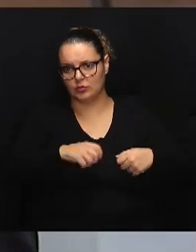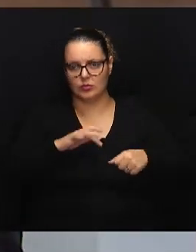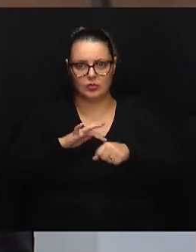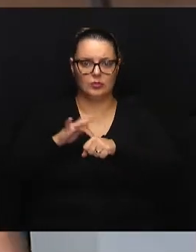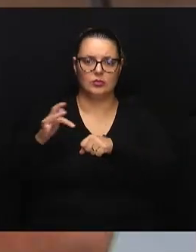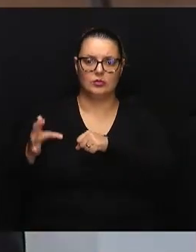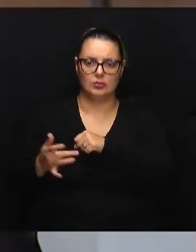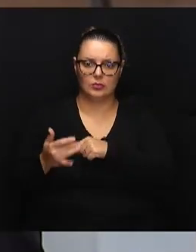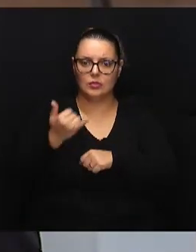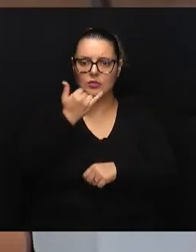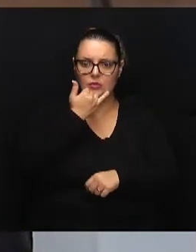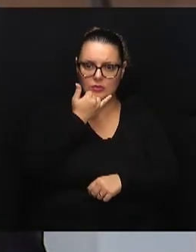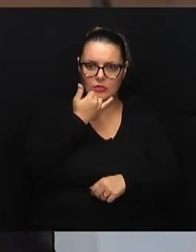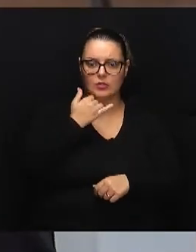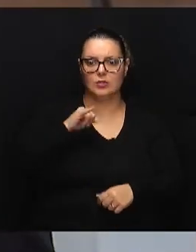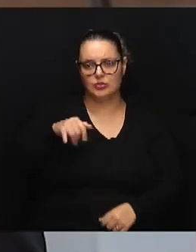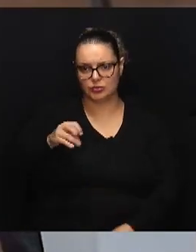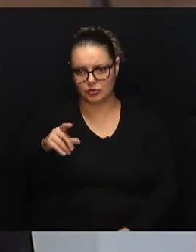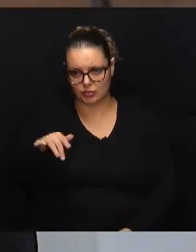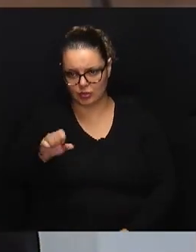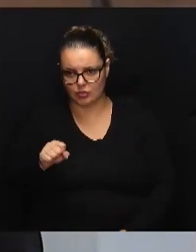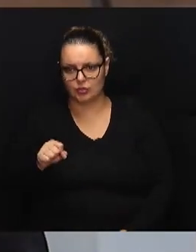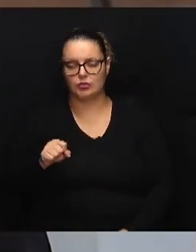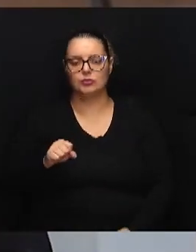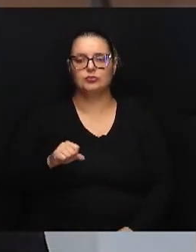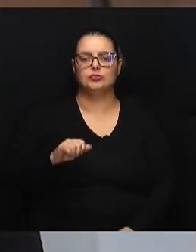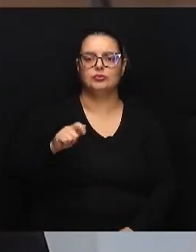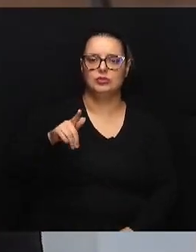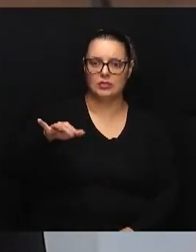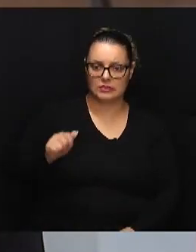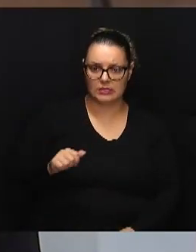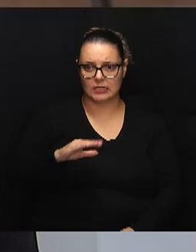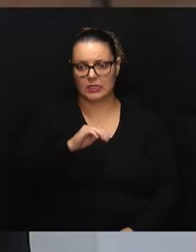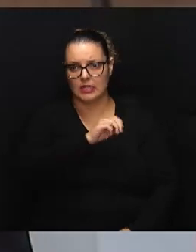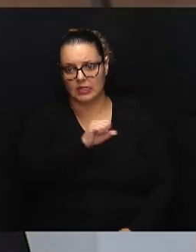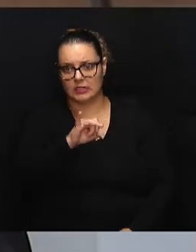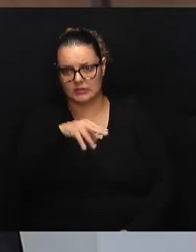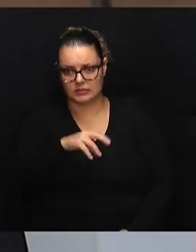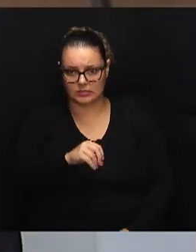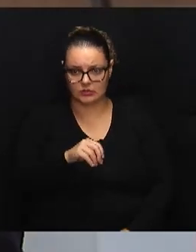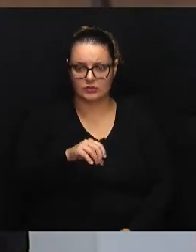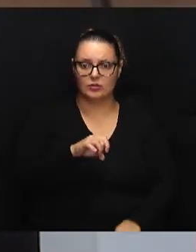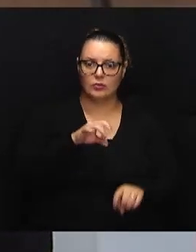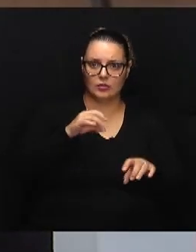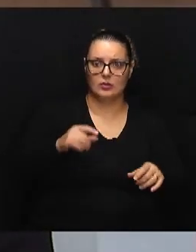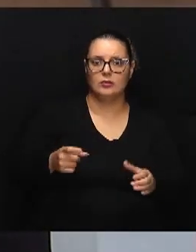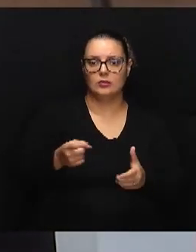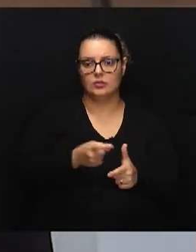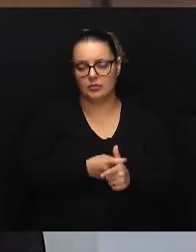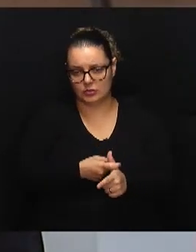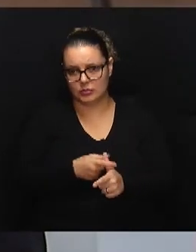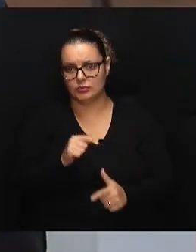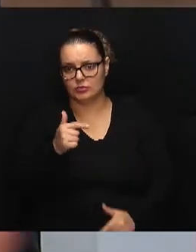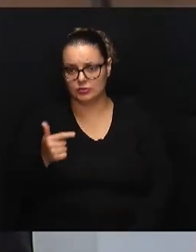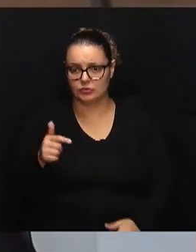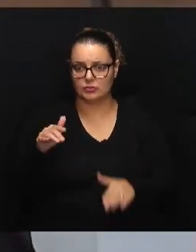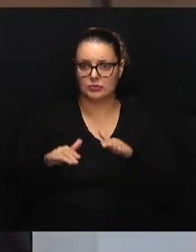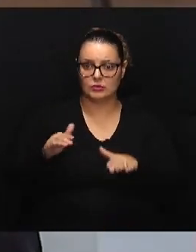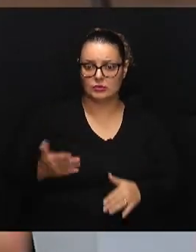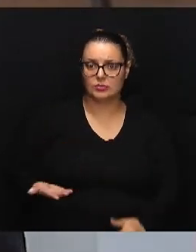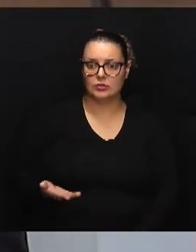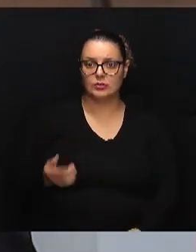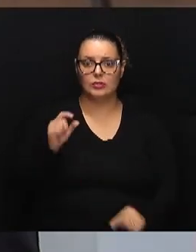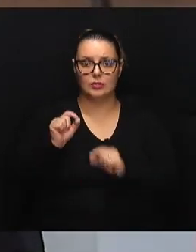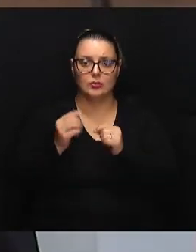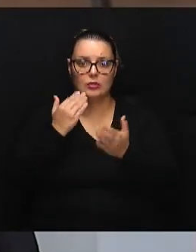social, em jogos de azar, nas bets, cassinos online, estão endividados. A ponto de não ter, muitas vezes, o que